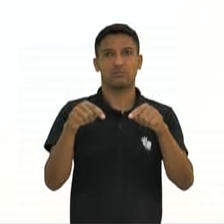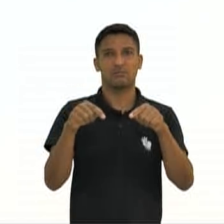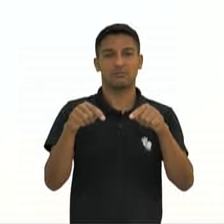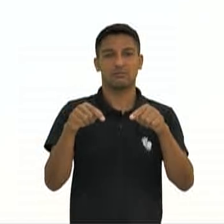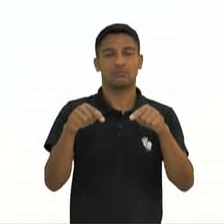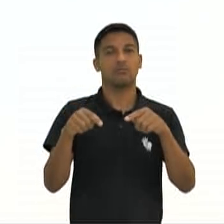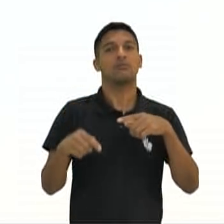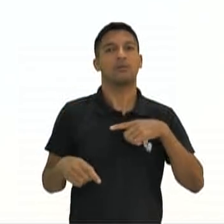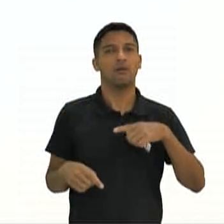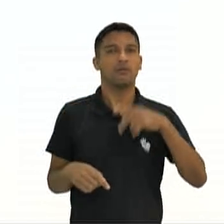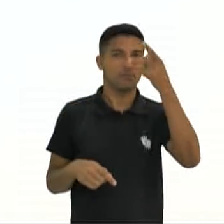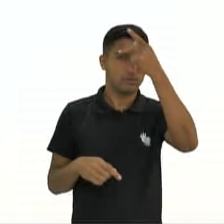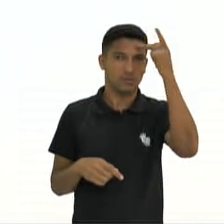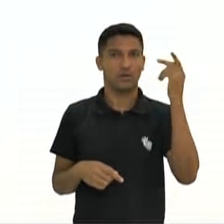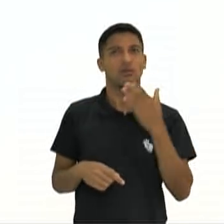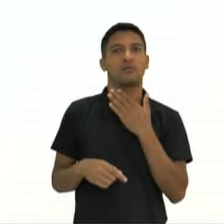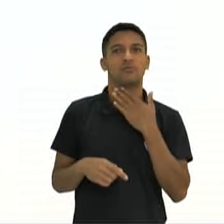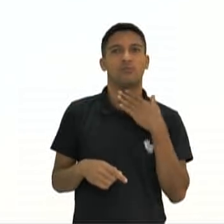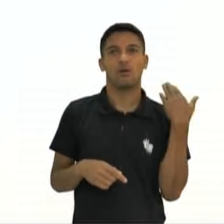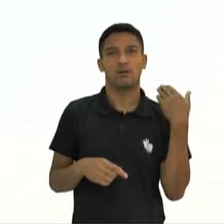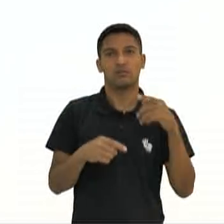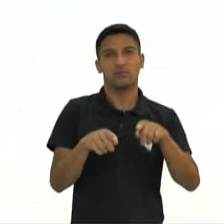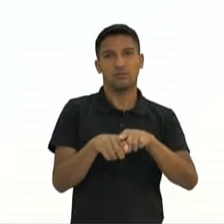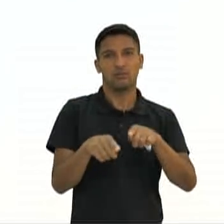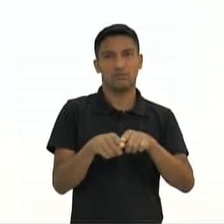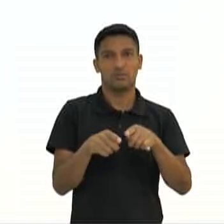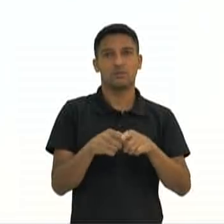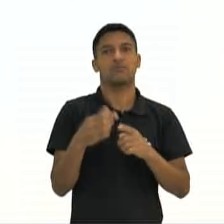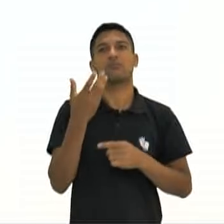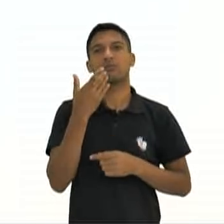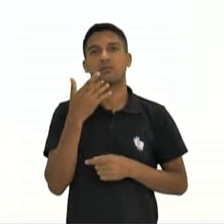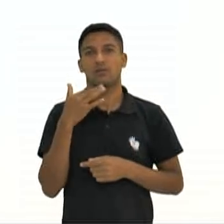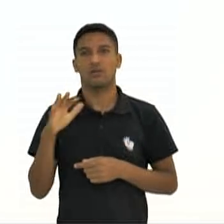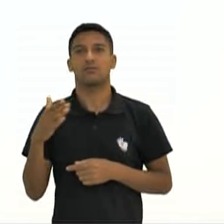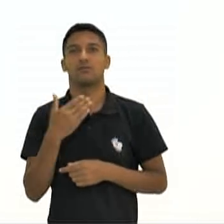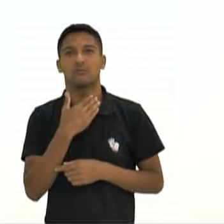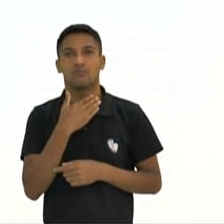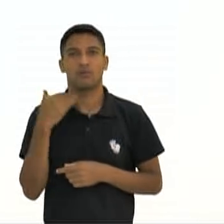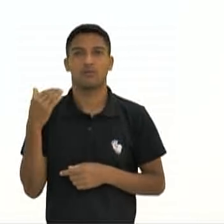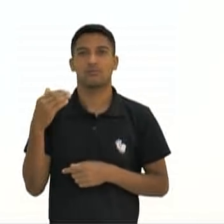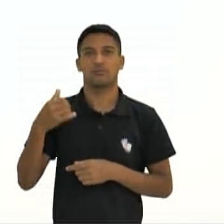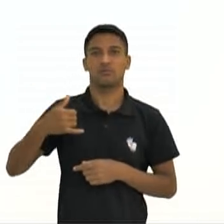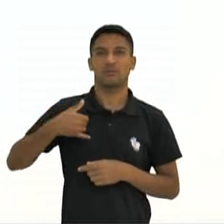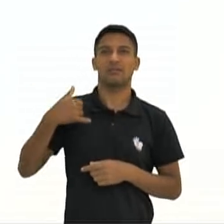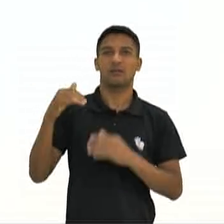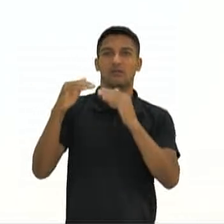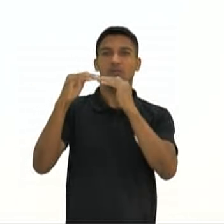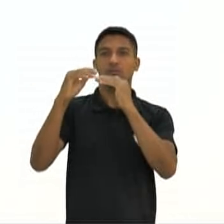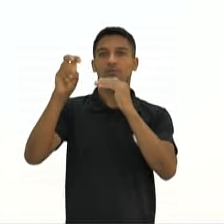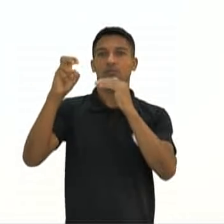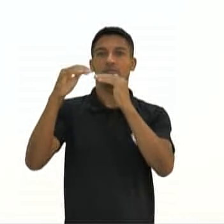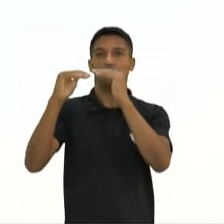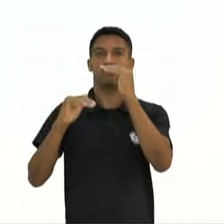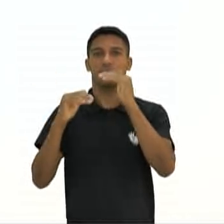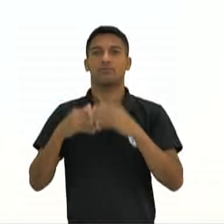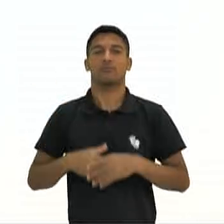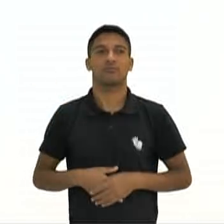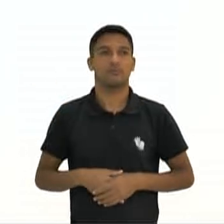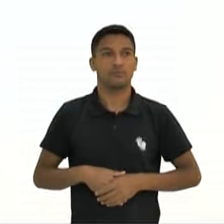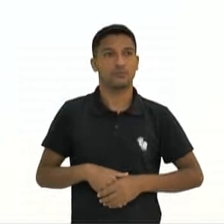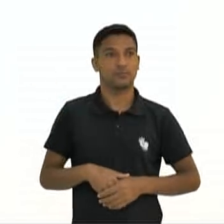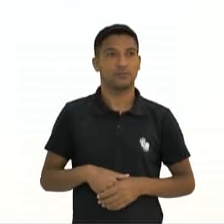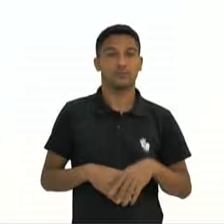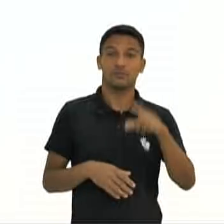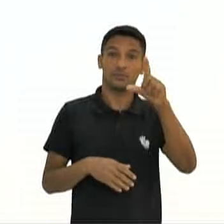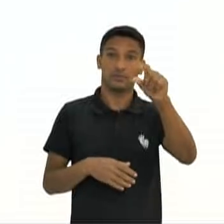anualmente, principalmente crianças menores de 5 anos de idade. Analise as alternativas a seguir e marque a única que não se refere a uma